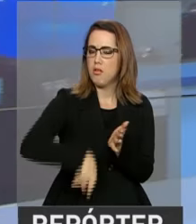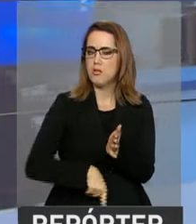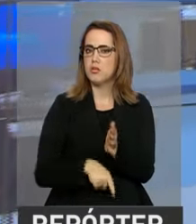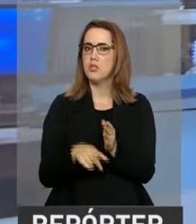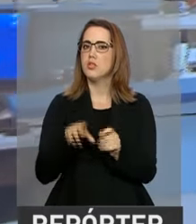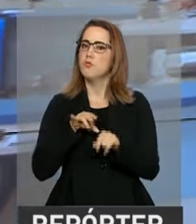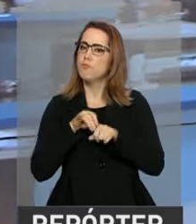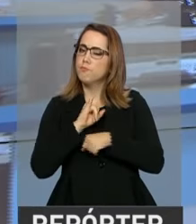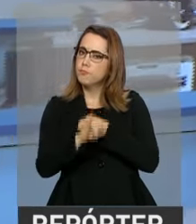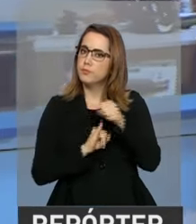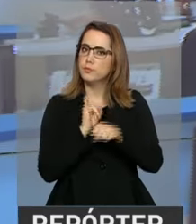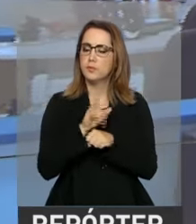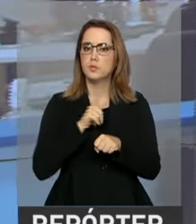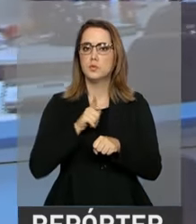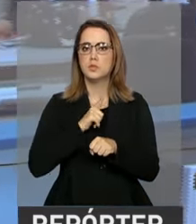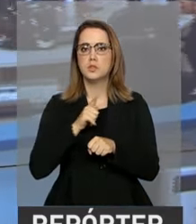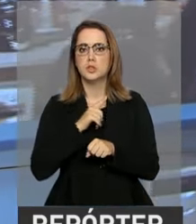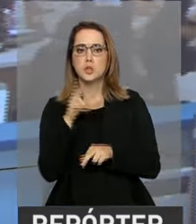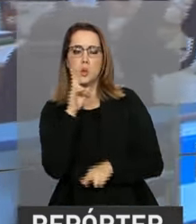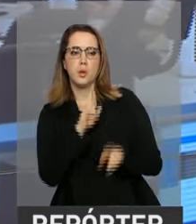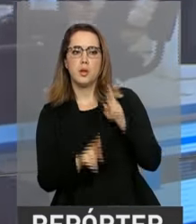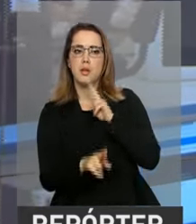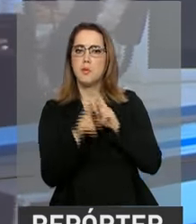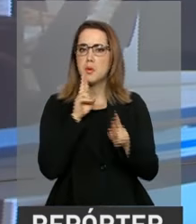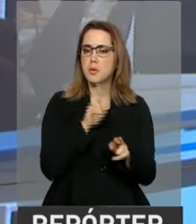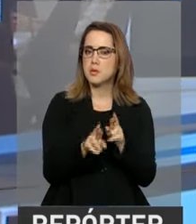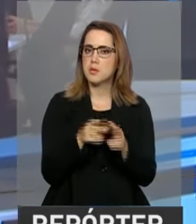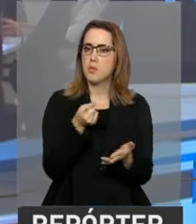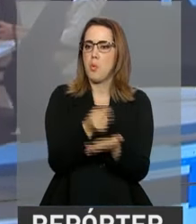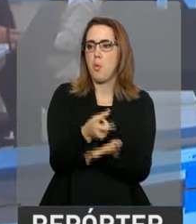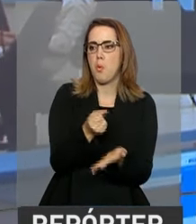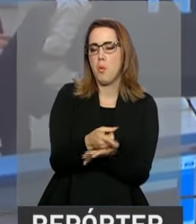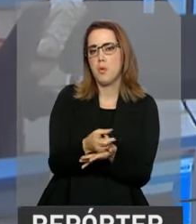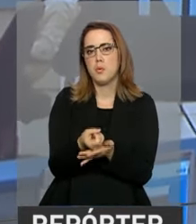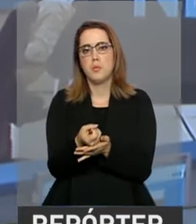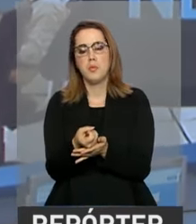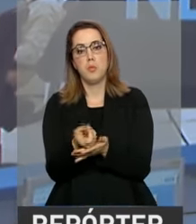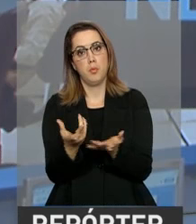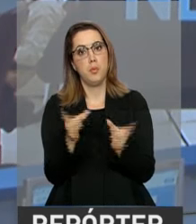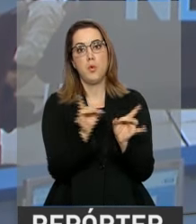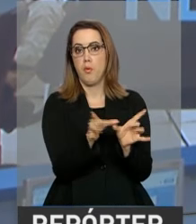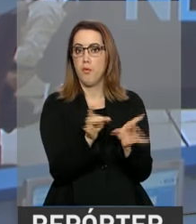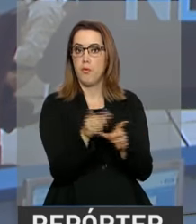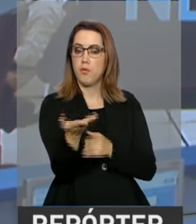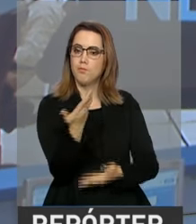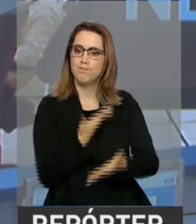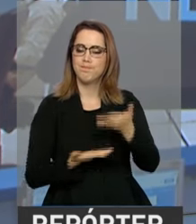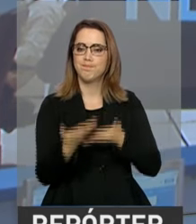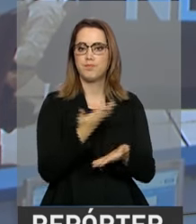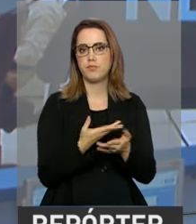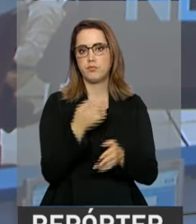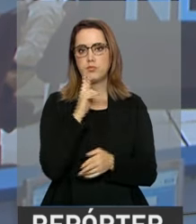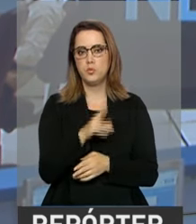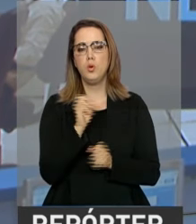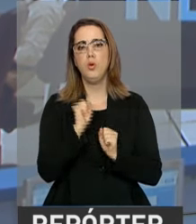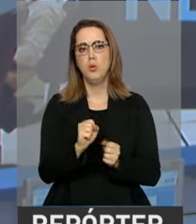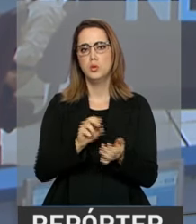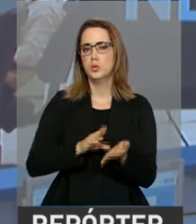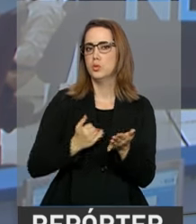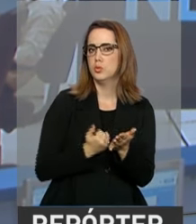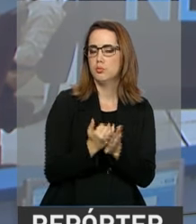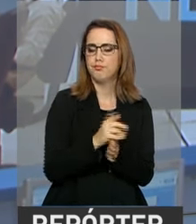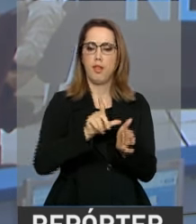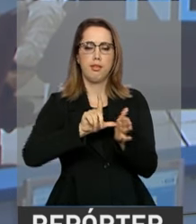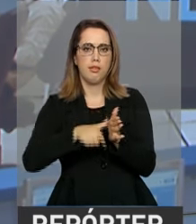internet são especializados em resolver conflitos entre consumidor e empresas pode ser desde um defeito de fabricação até um